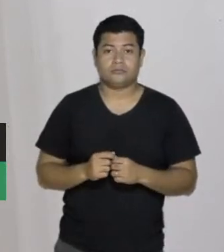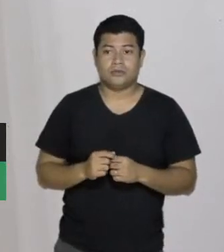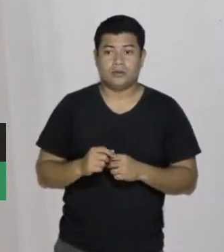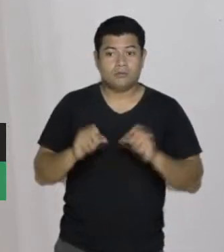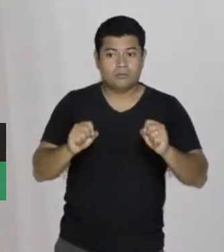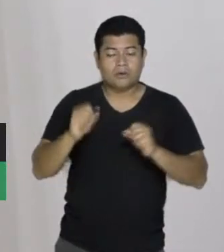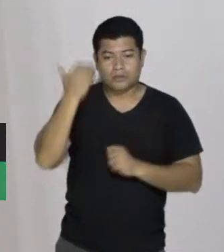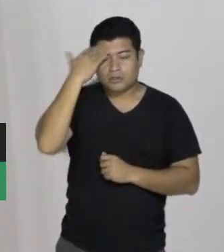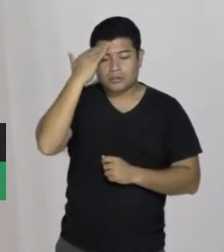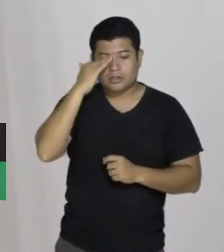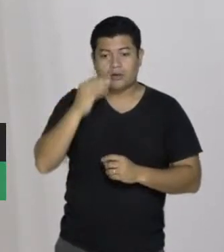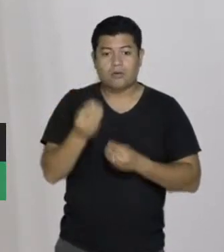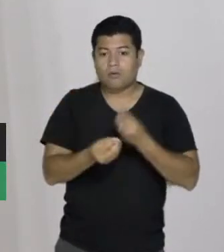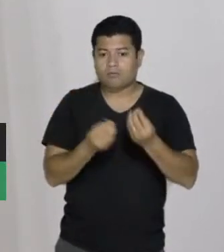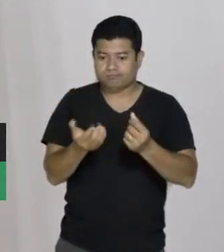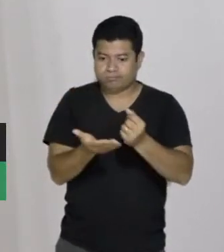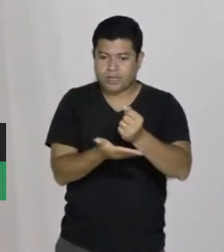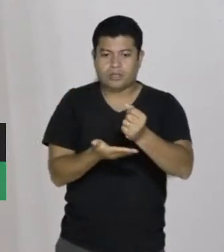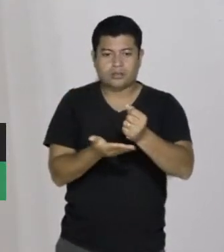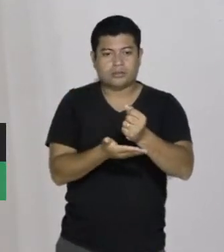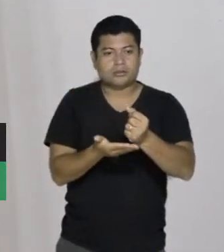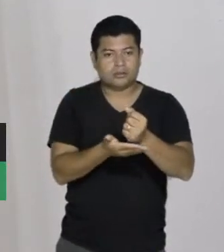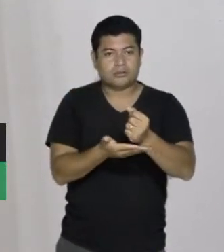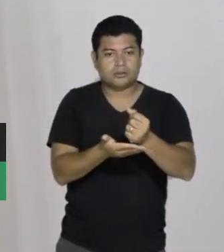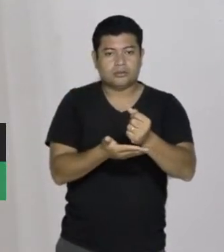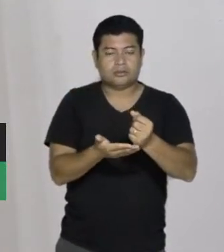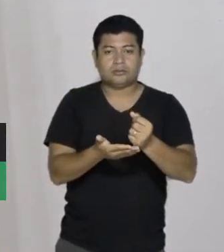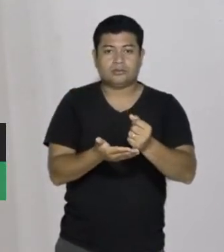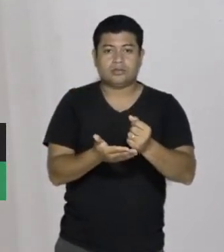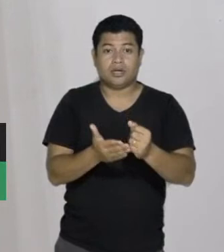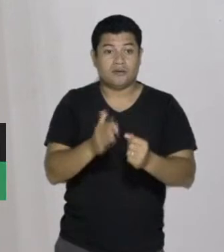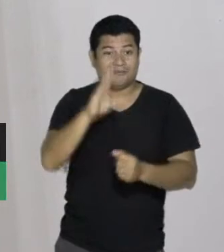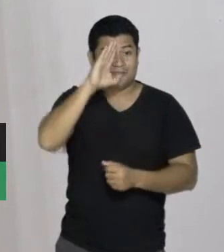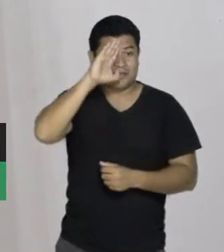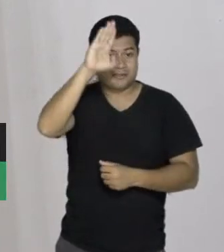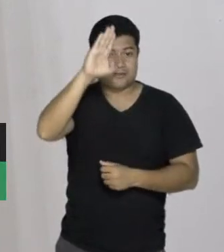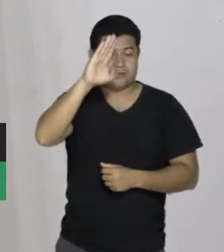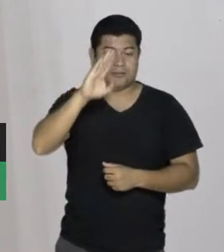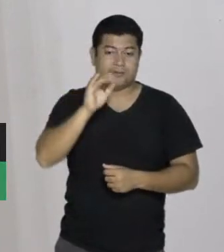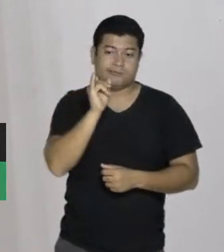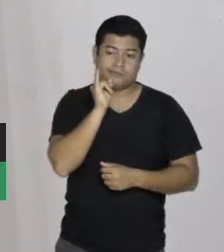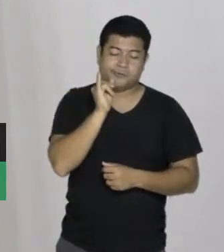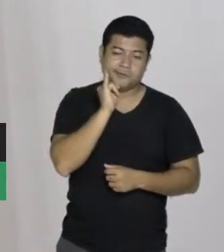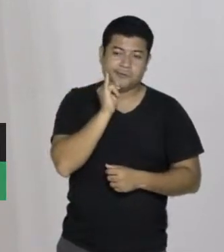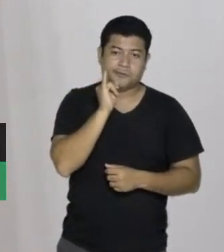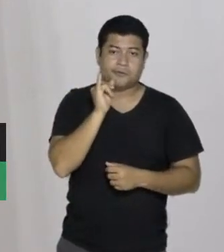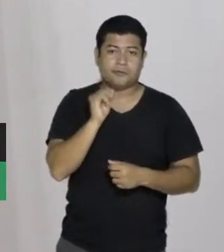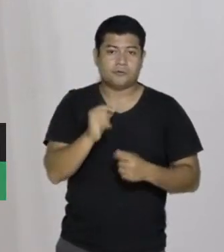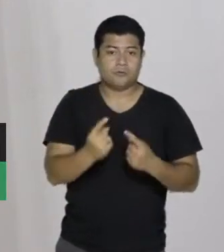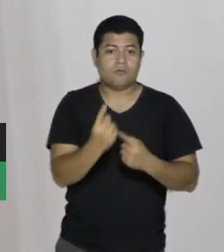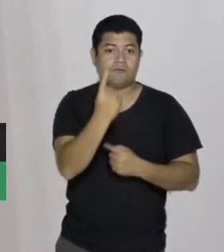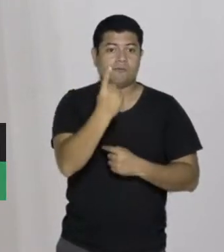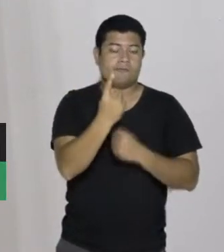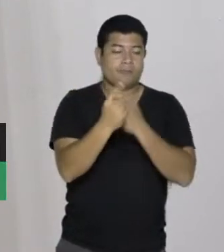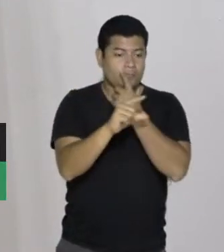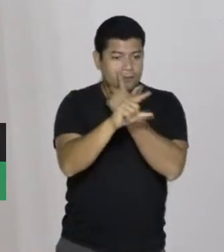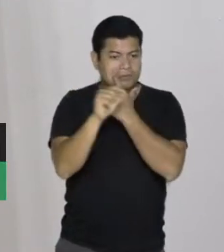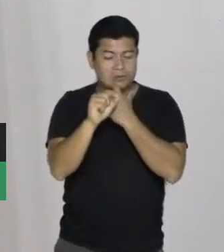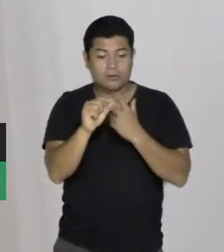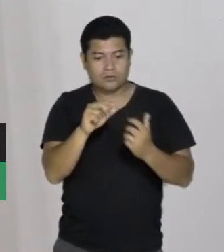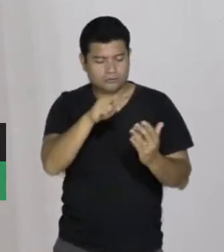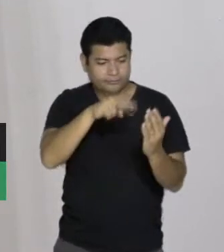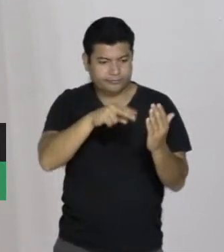fundamentais e eu poderia dizer aqui entre elas uma que seria